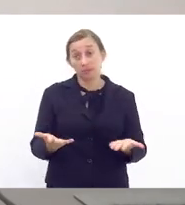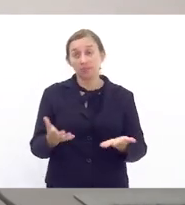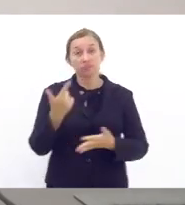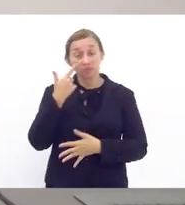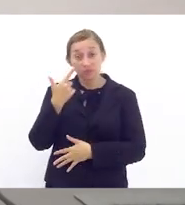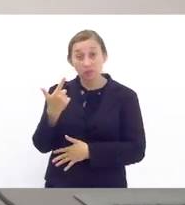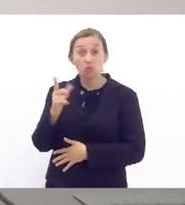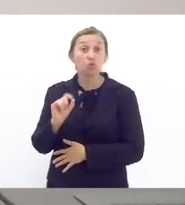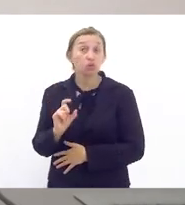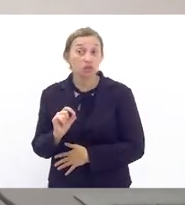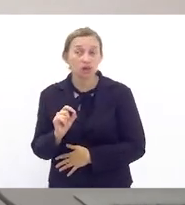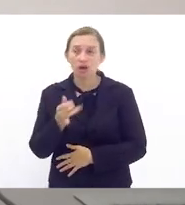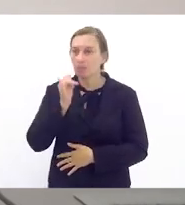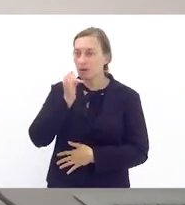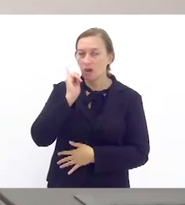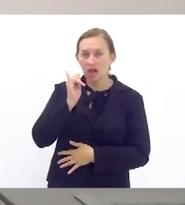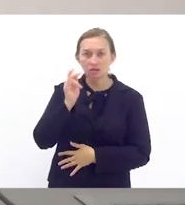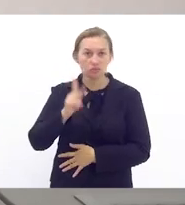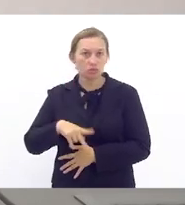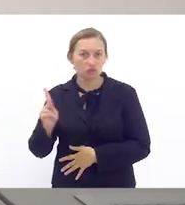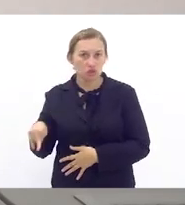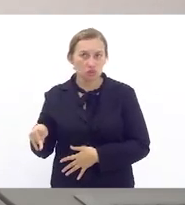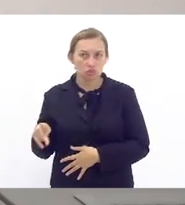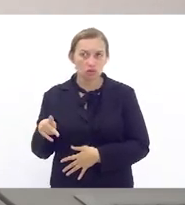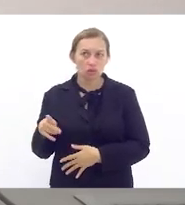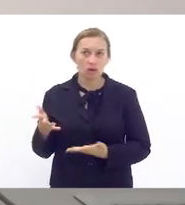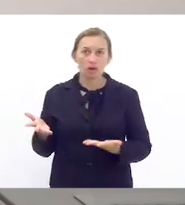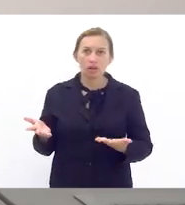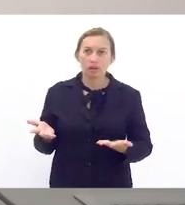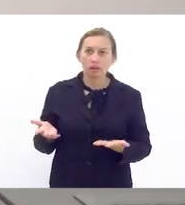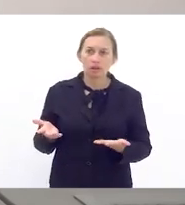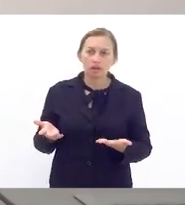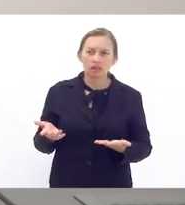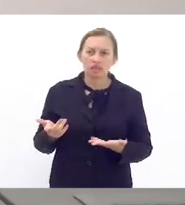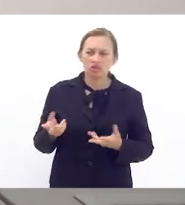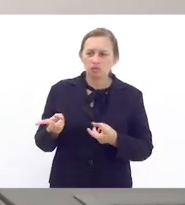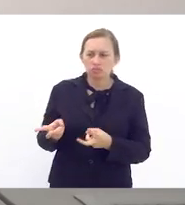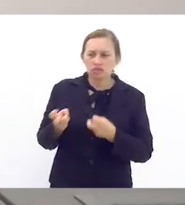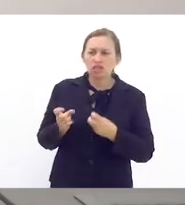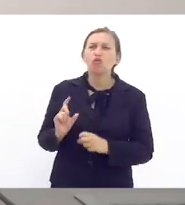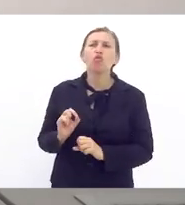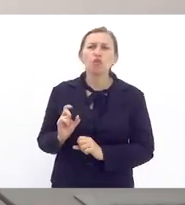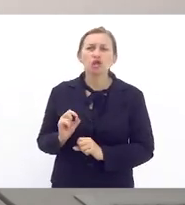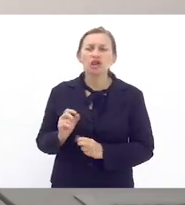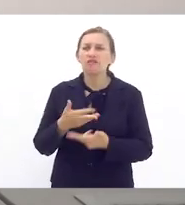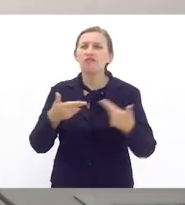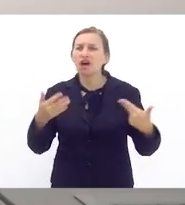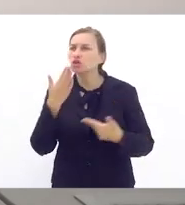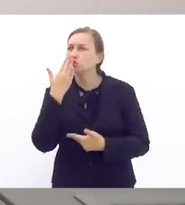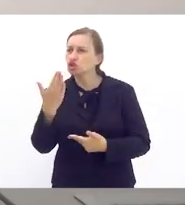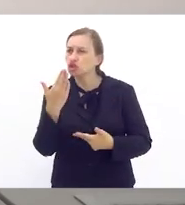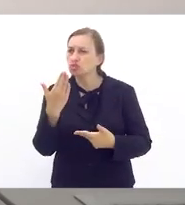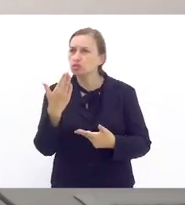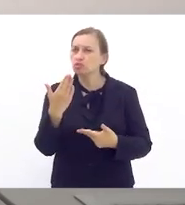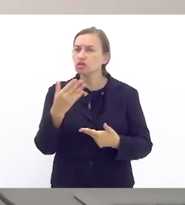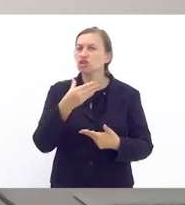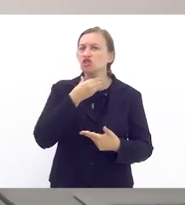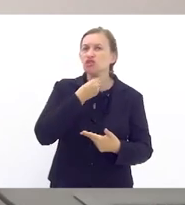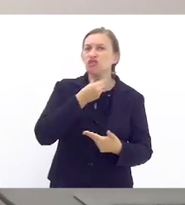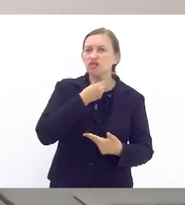que, pelo relato do professor, a gente identifica vários tipos de adulteração e